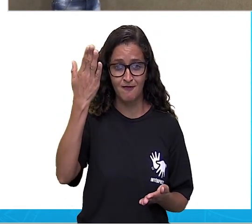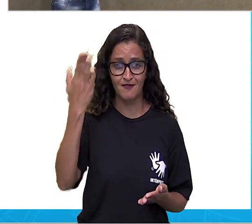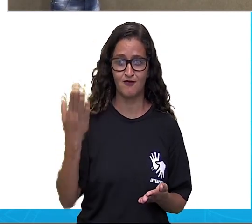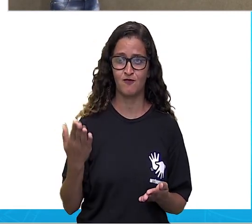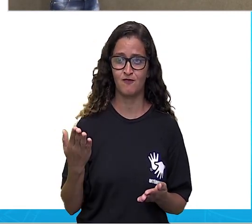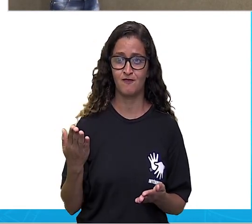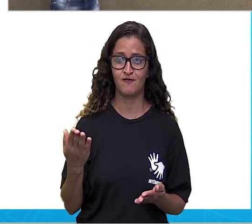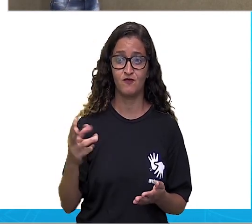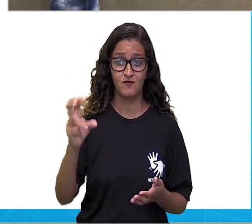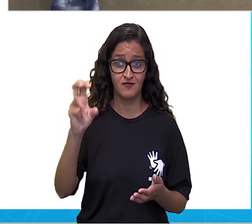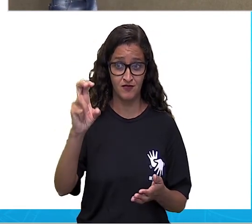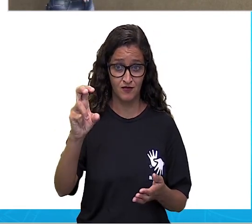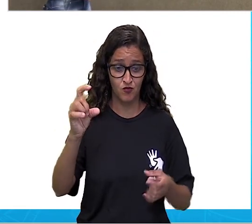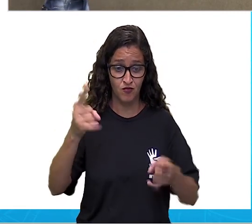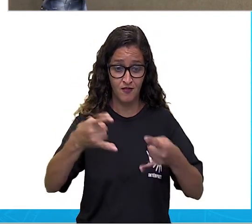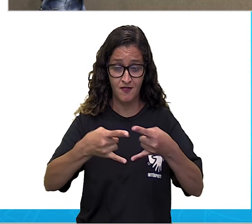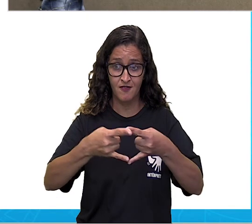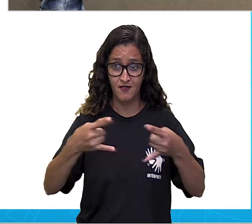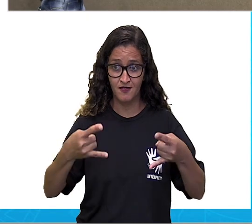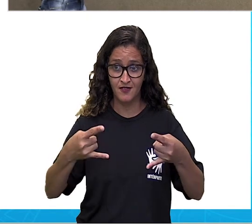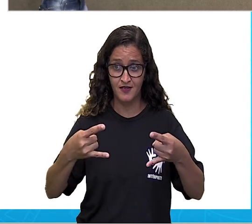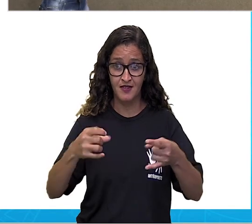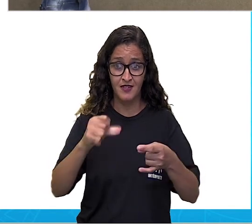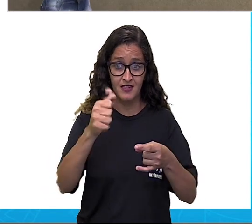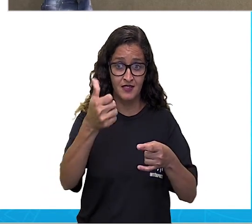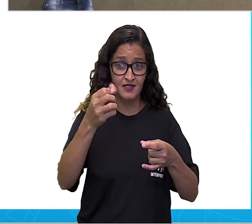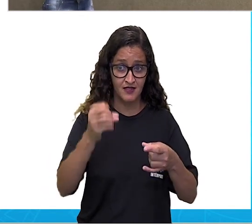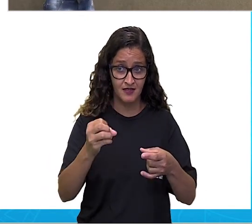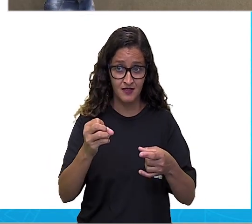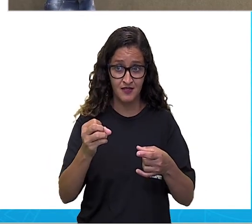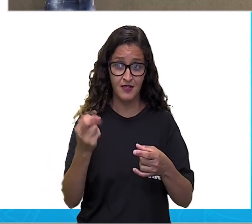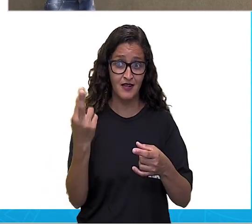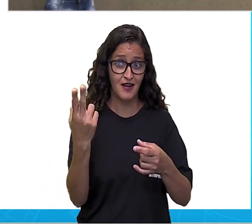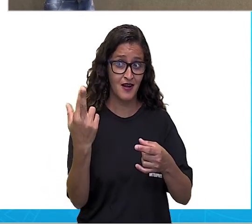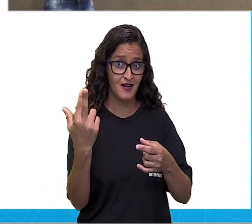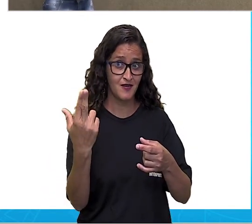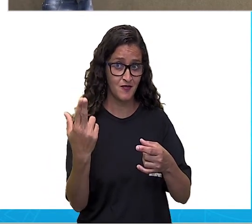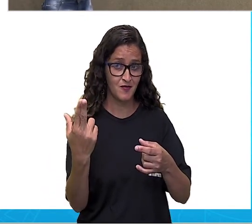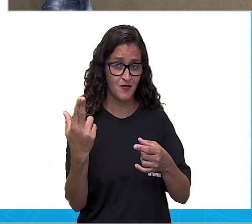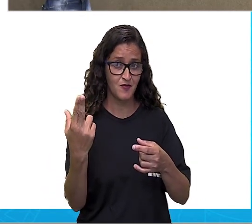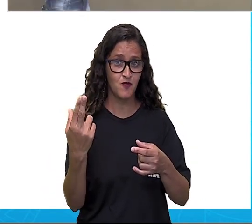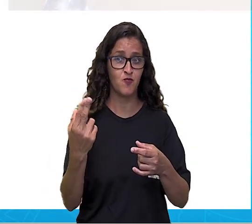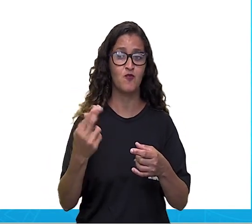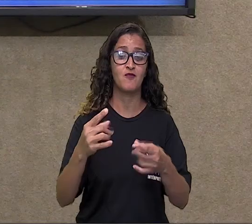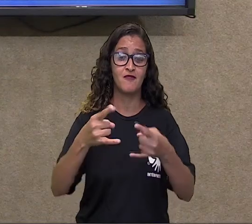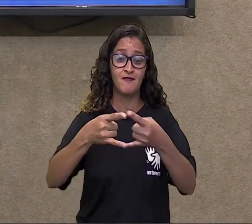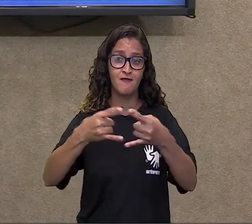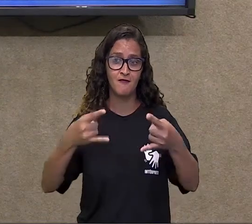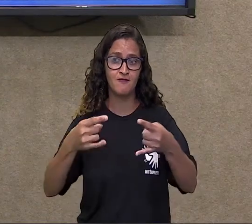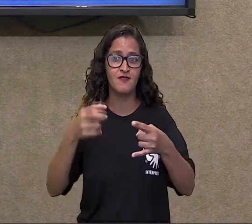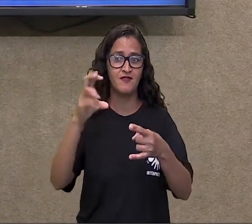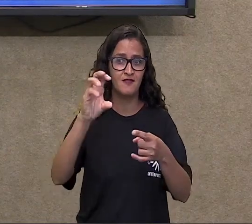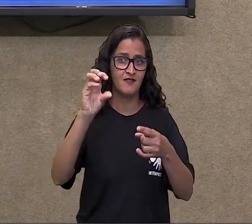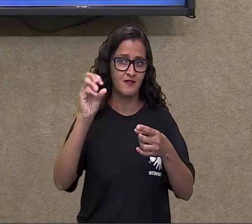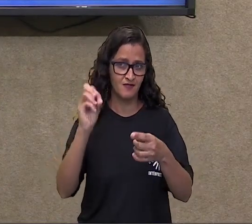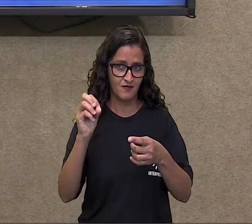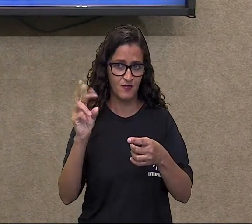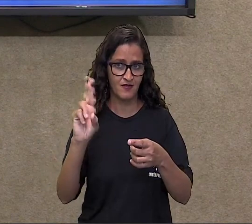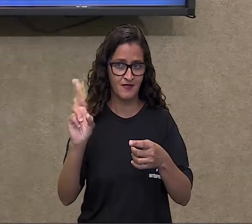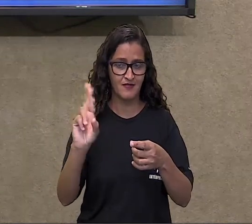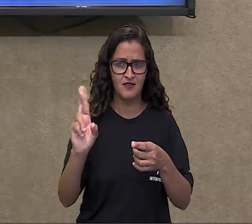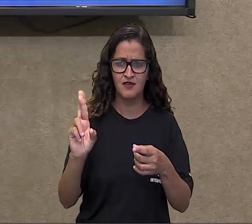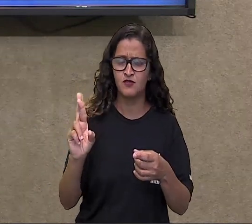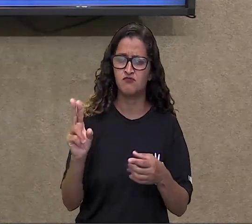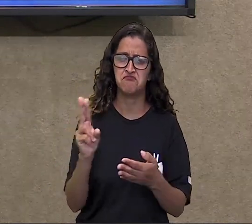notas de 10 reais é a mesma coisa que uma nota de 50 reais. E isso aí você vai usar na sua vida para